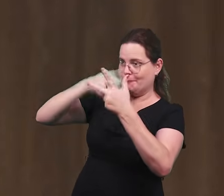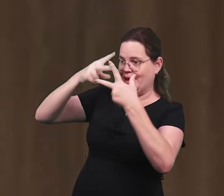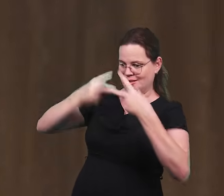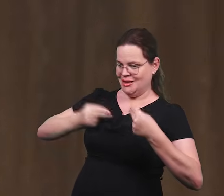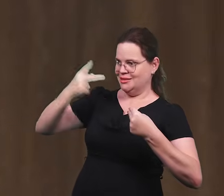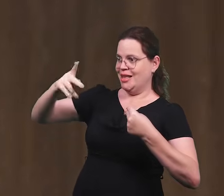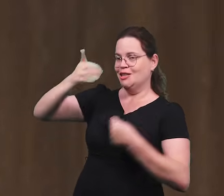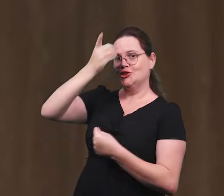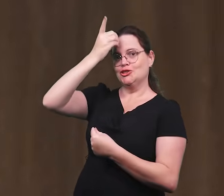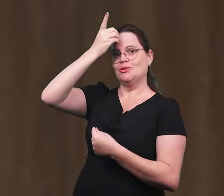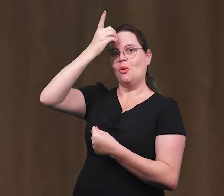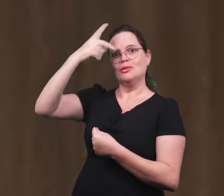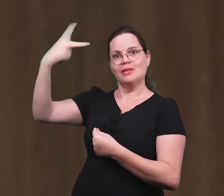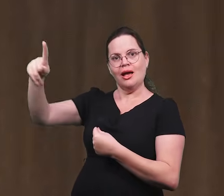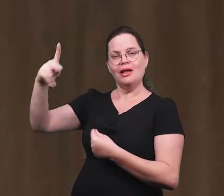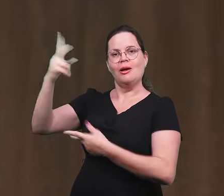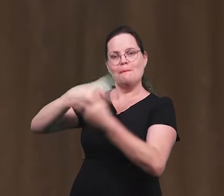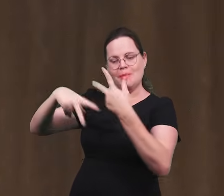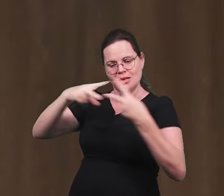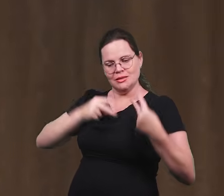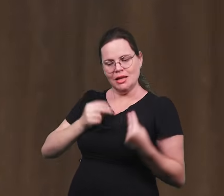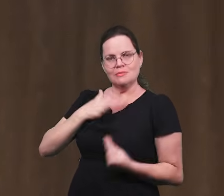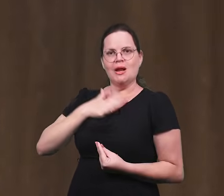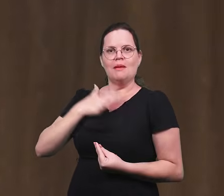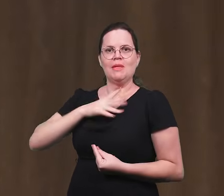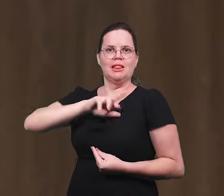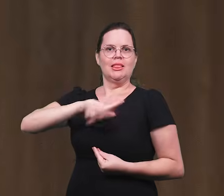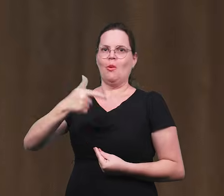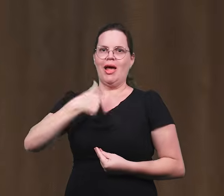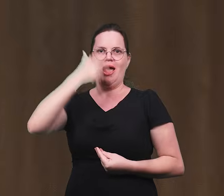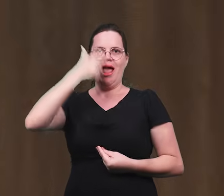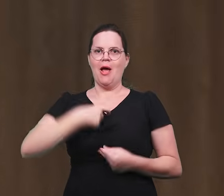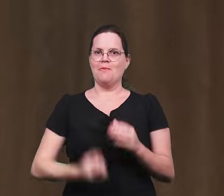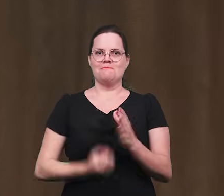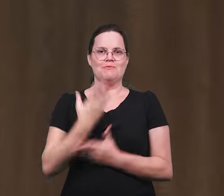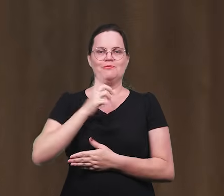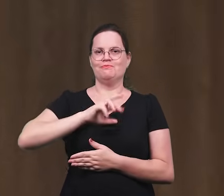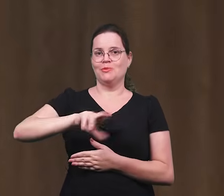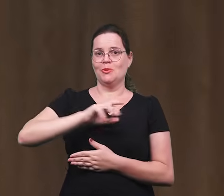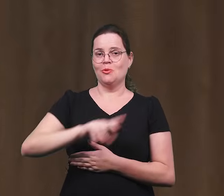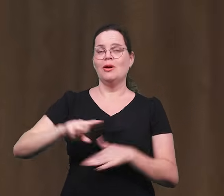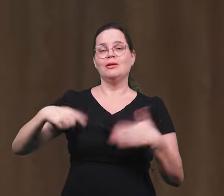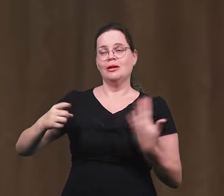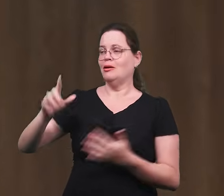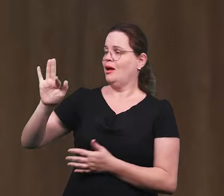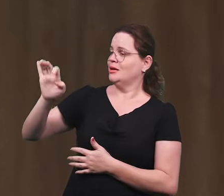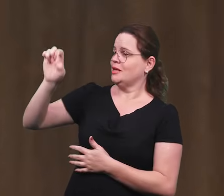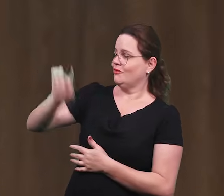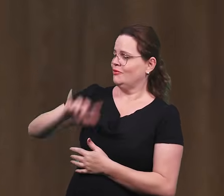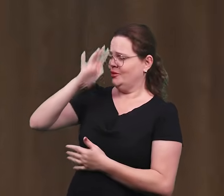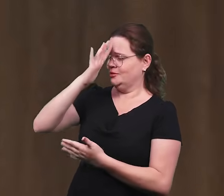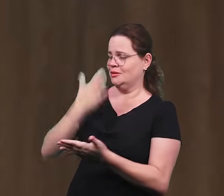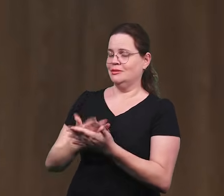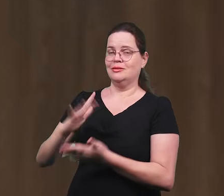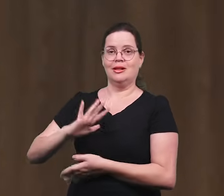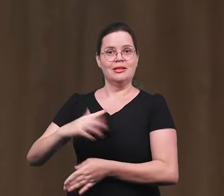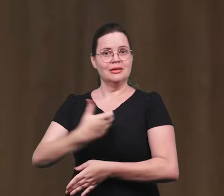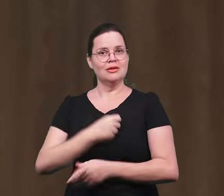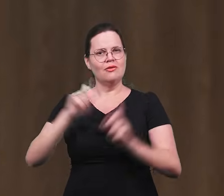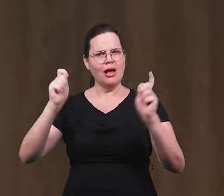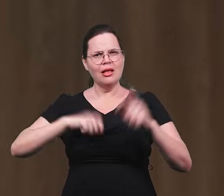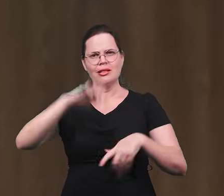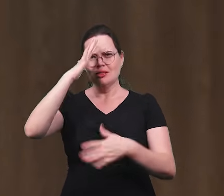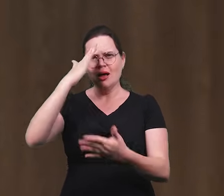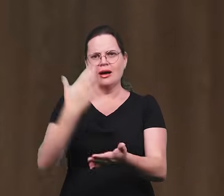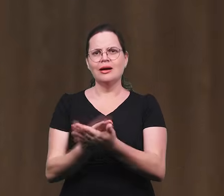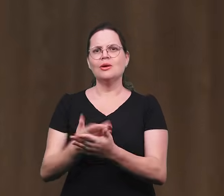Deus. Então, é o dom de Deus, é o presente de Deus, essa fé que nos faz crer na salvação, que nos faz crer na